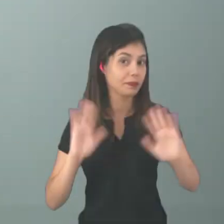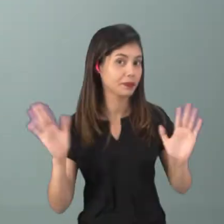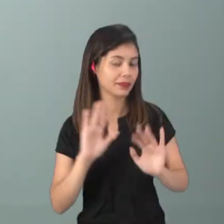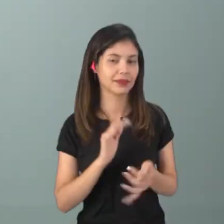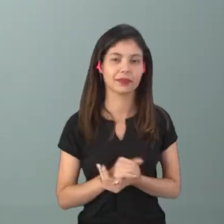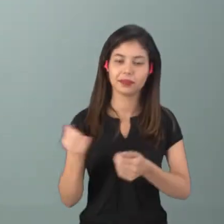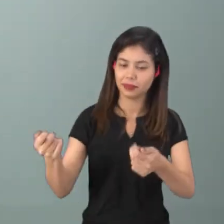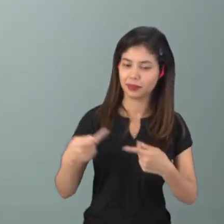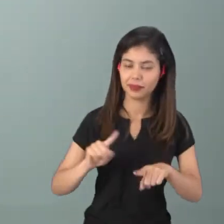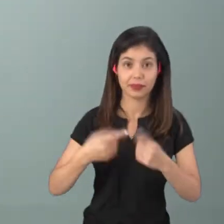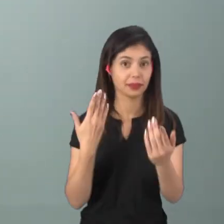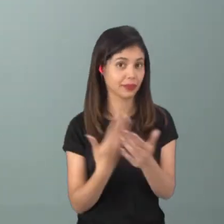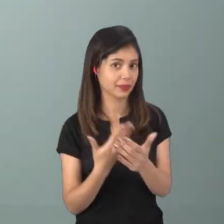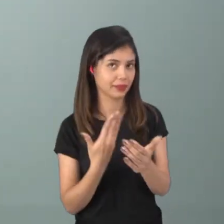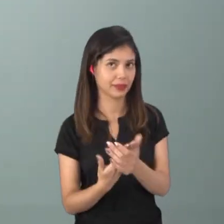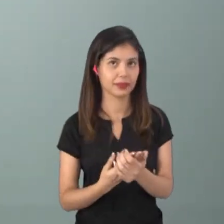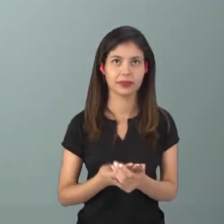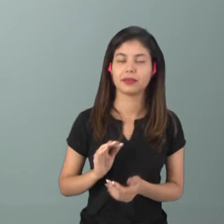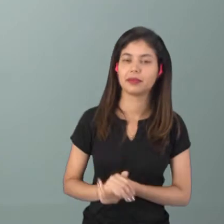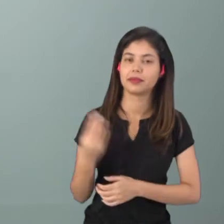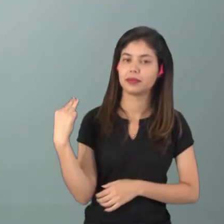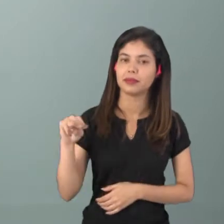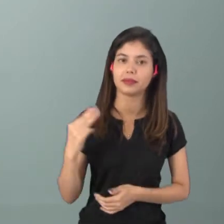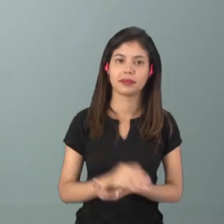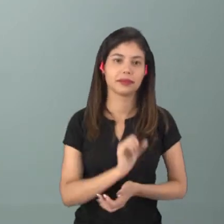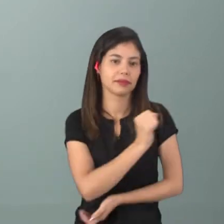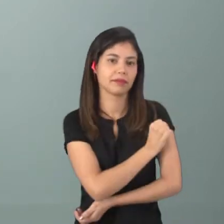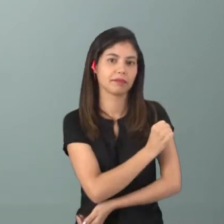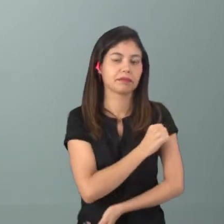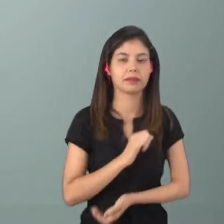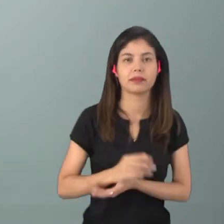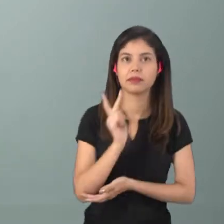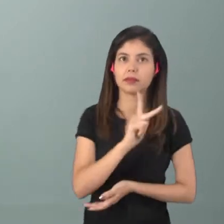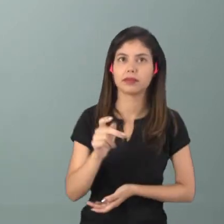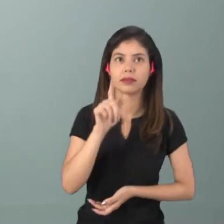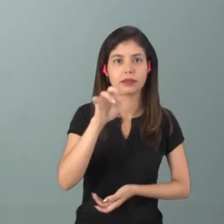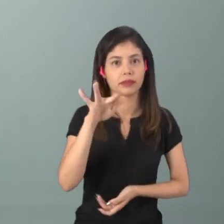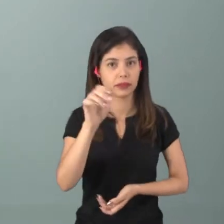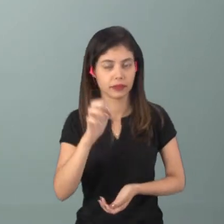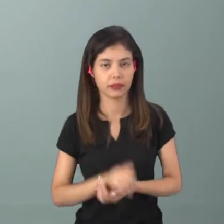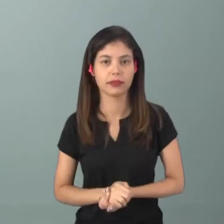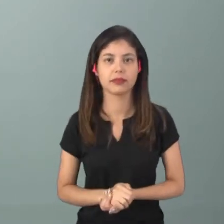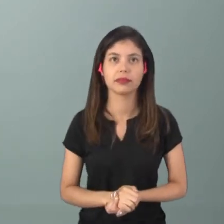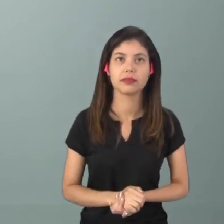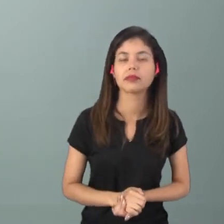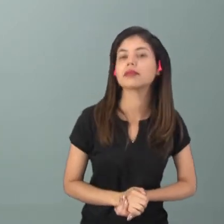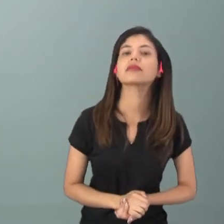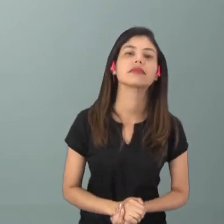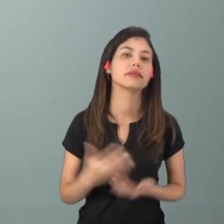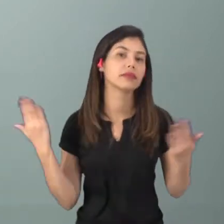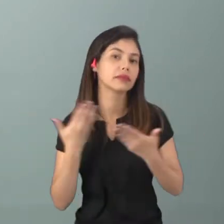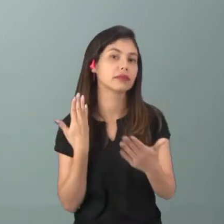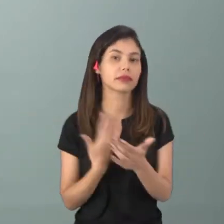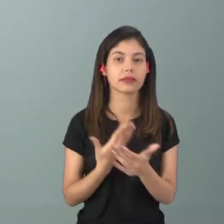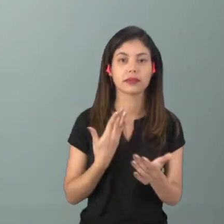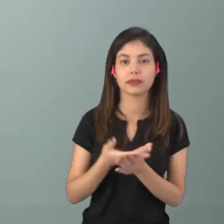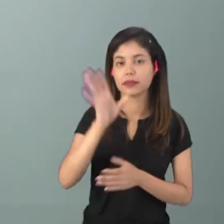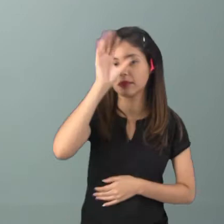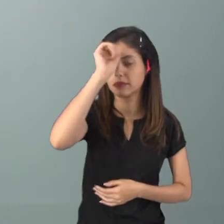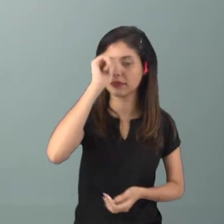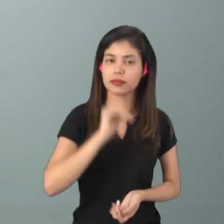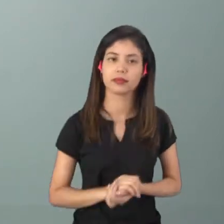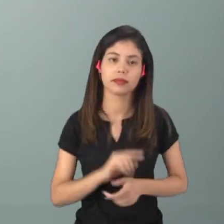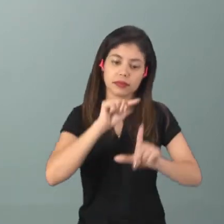Olá, sejam bem-vindos a mais uma aula de matemática do 8º ano. Eu sou a professora Fabiane Farias e nessa aula de hoje você vai